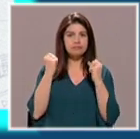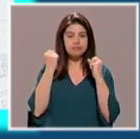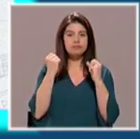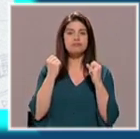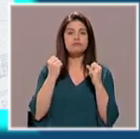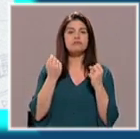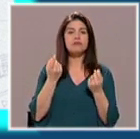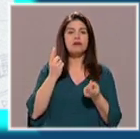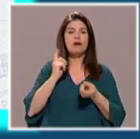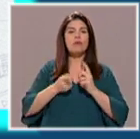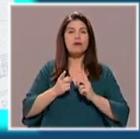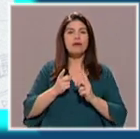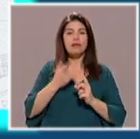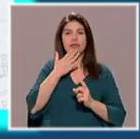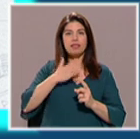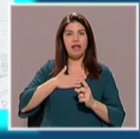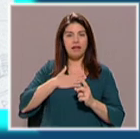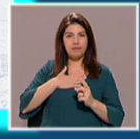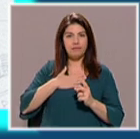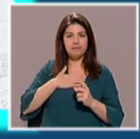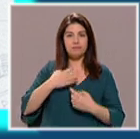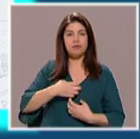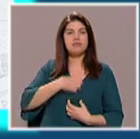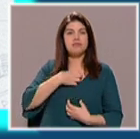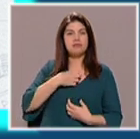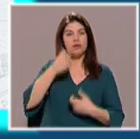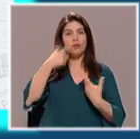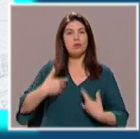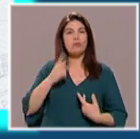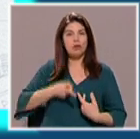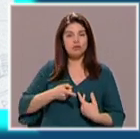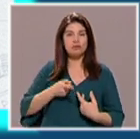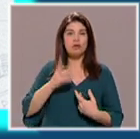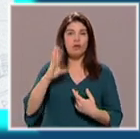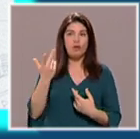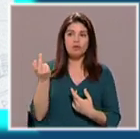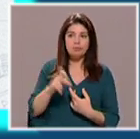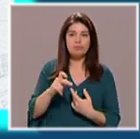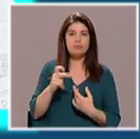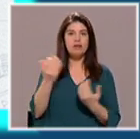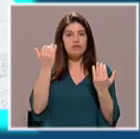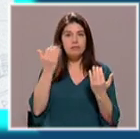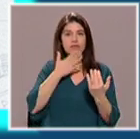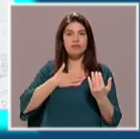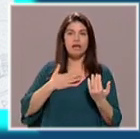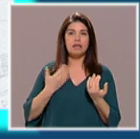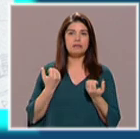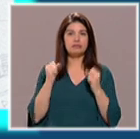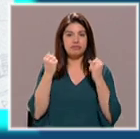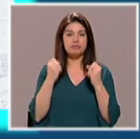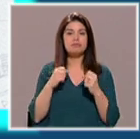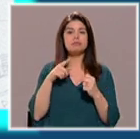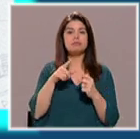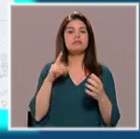que acontece quando recebes uma notícia inesperada que te deixa ansioso. Os sistemas envolvidos, as